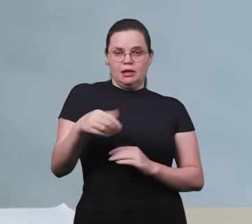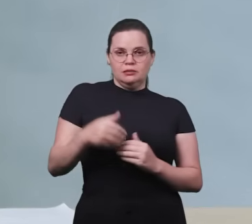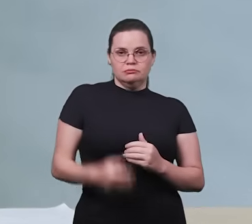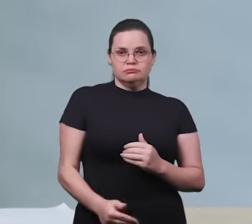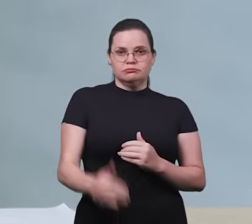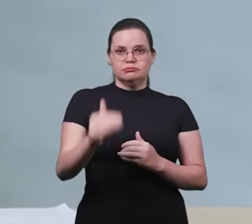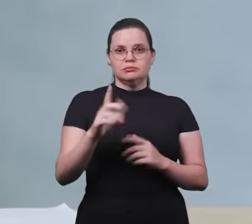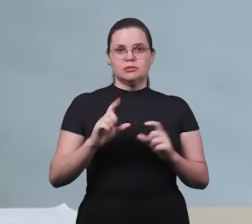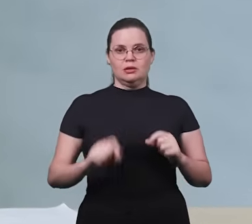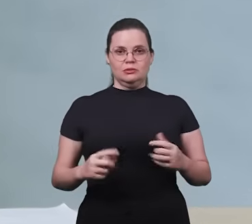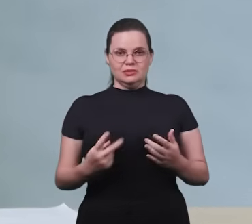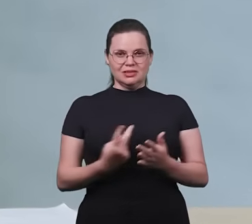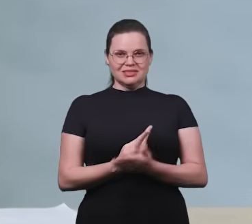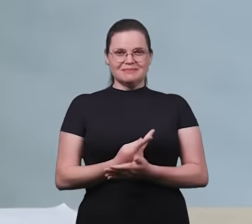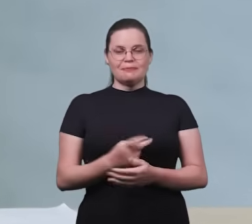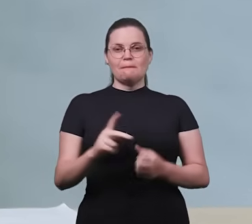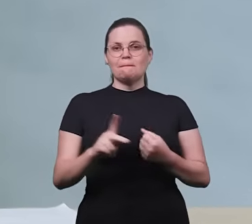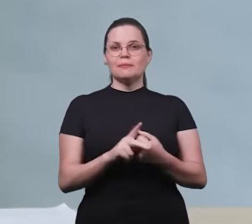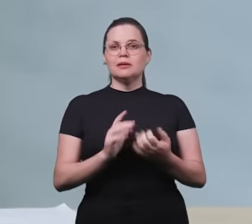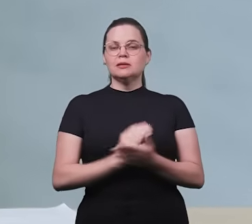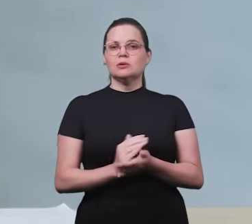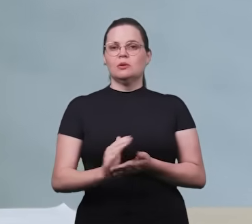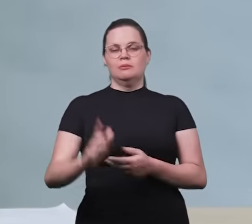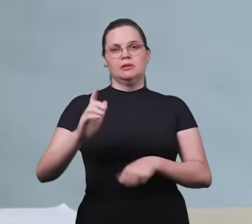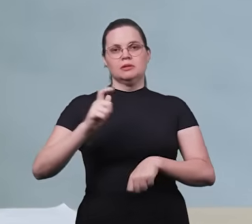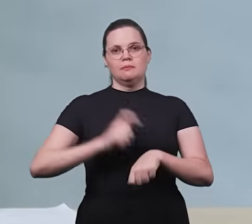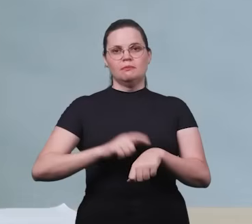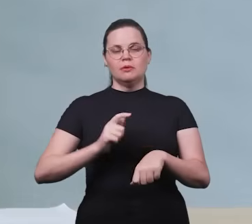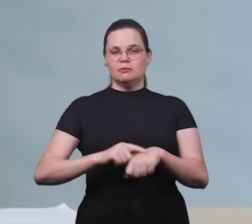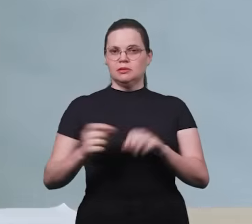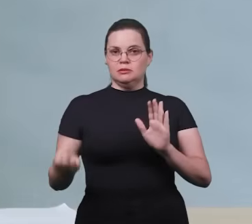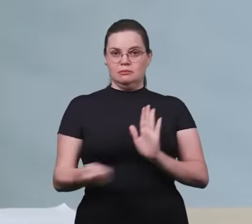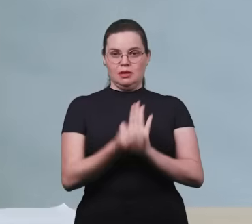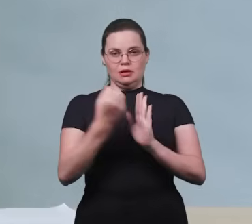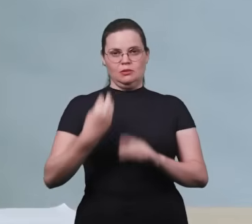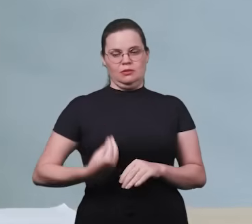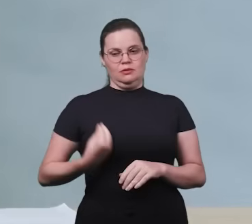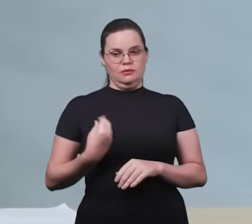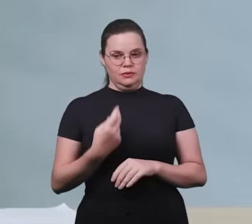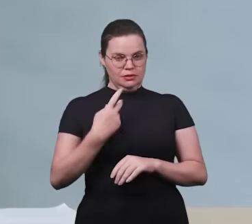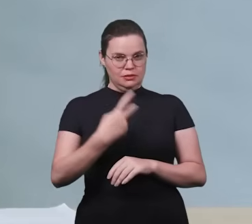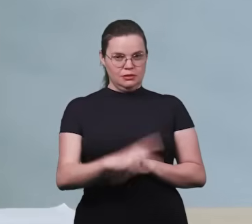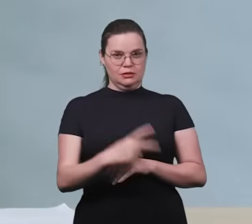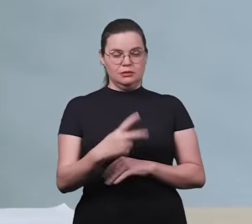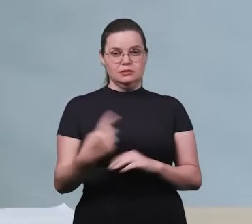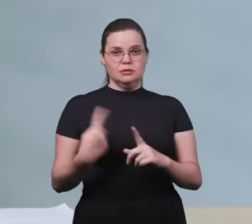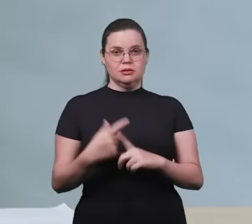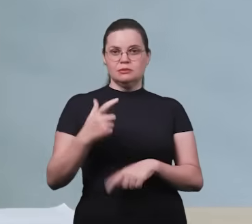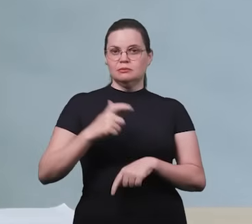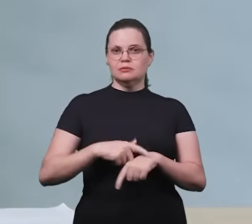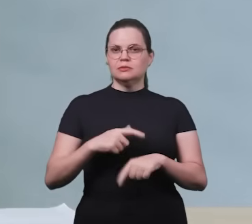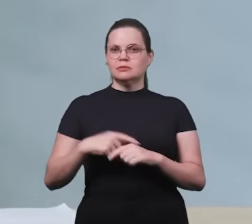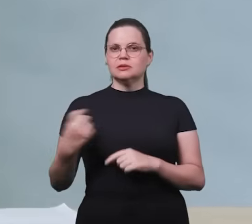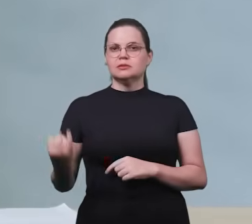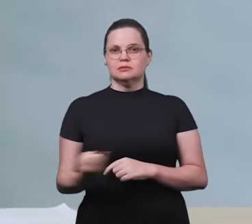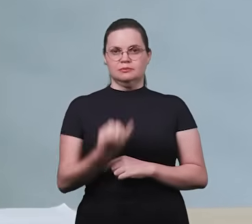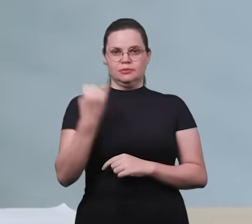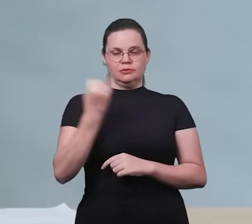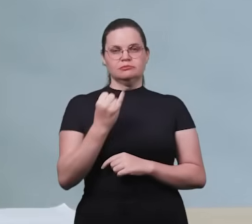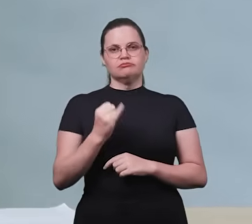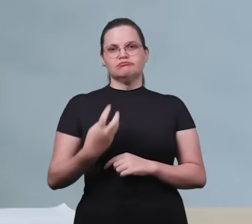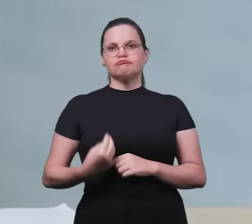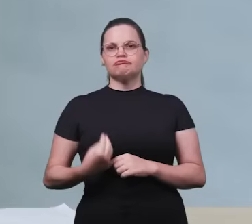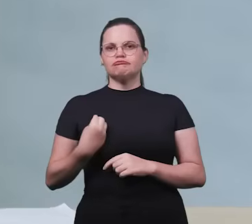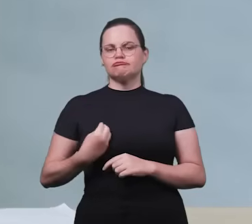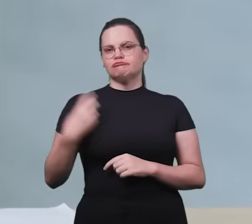né? Momentos importantes, porque são momentos que nós podemos dizer que são momentos determinantes, né, dentro da